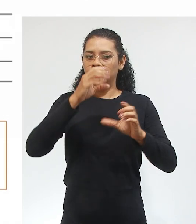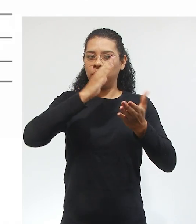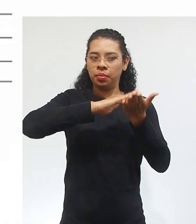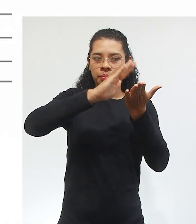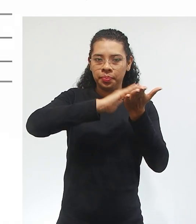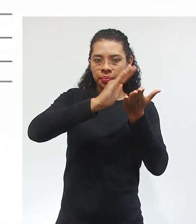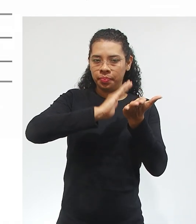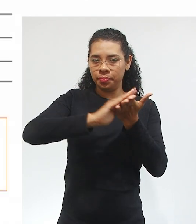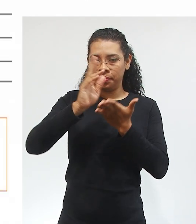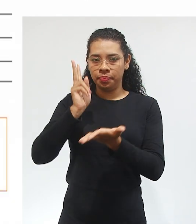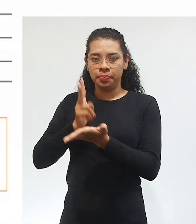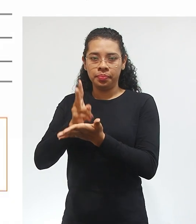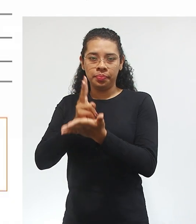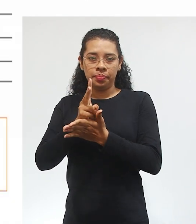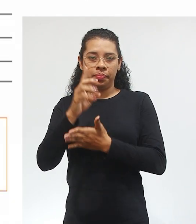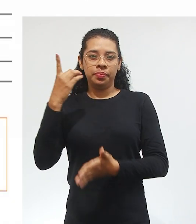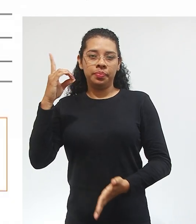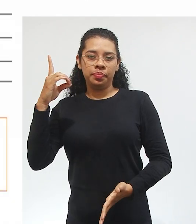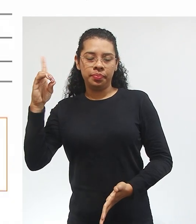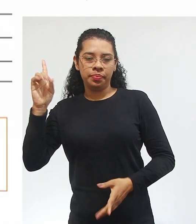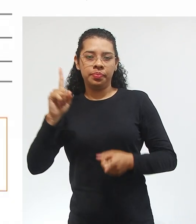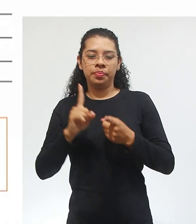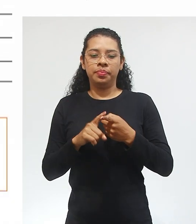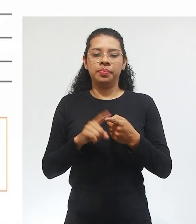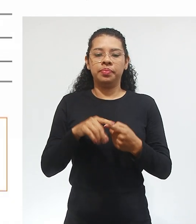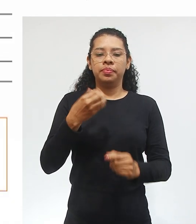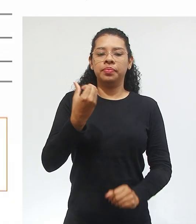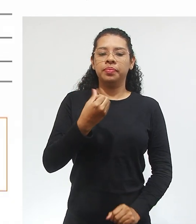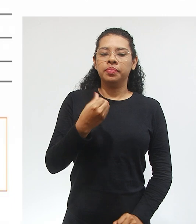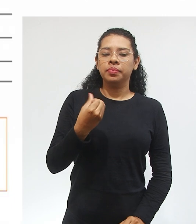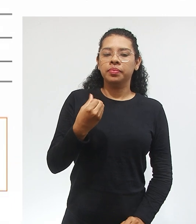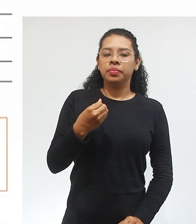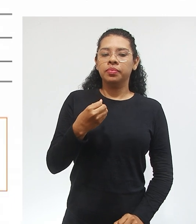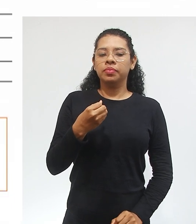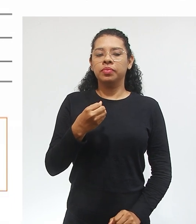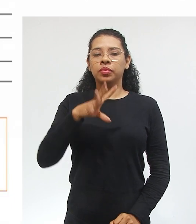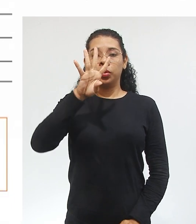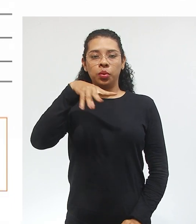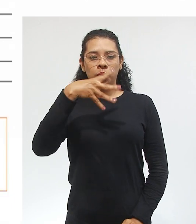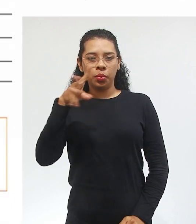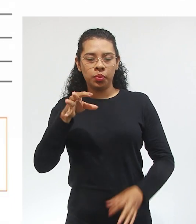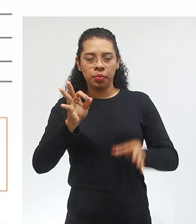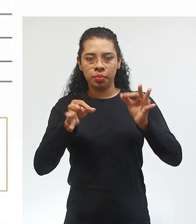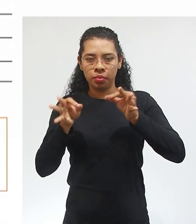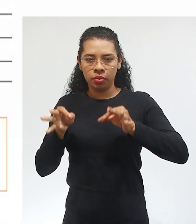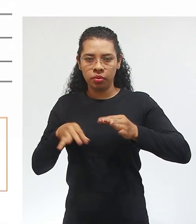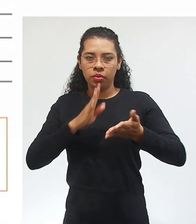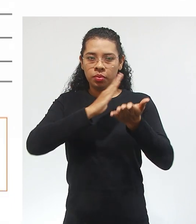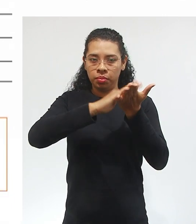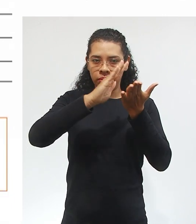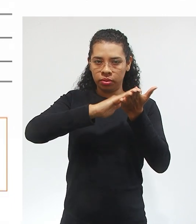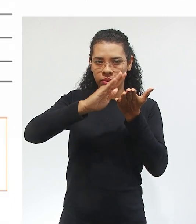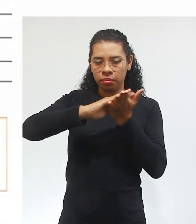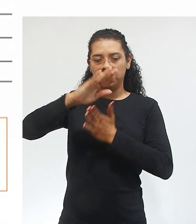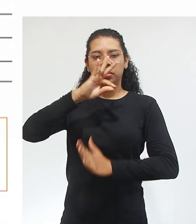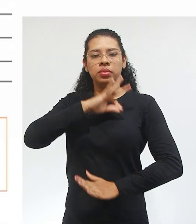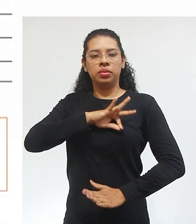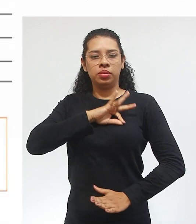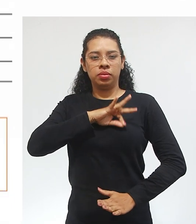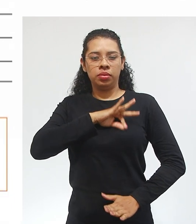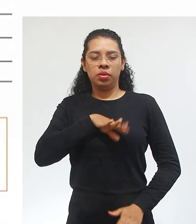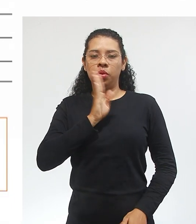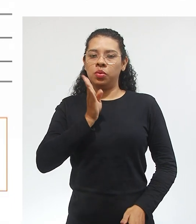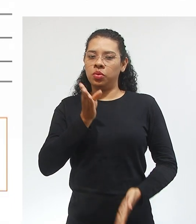lanço a débito. O 6º, mesma coisa, né? Tá aqui uma despesa de